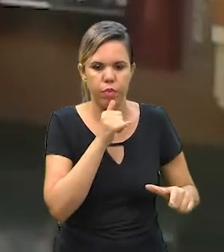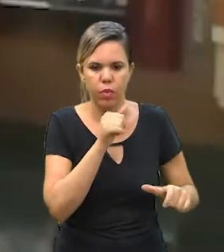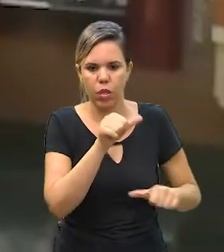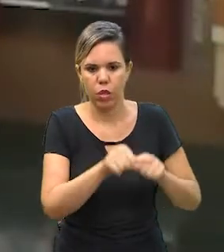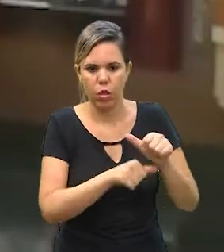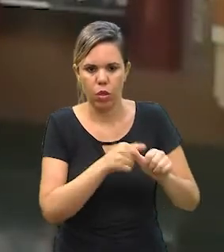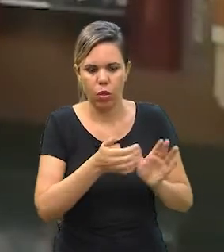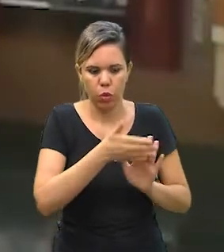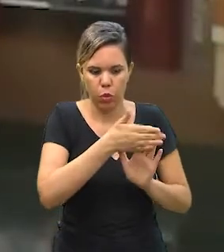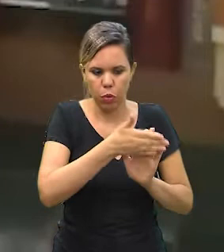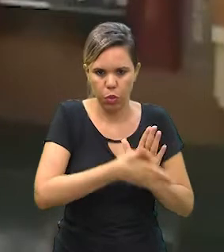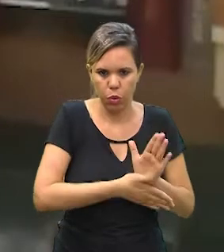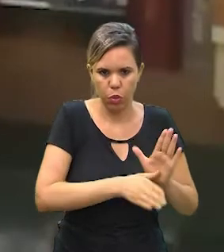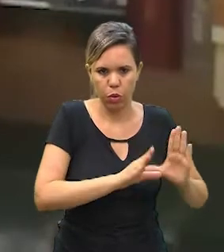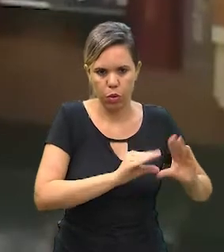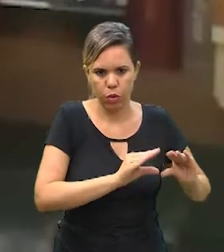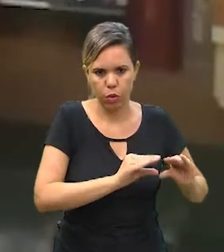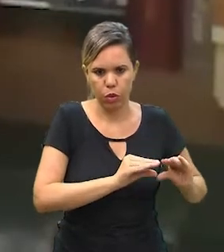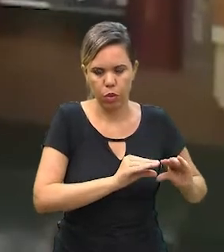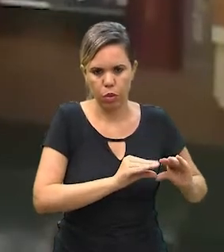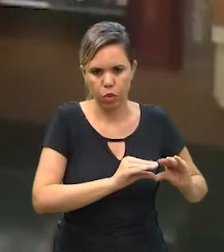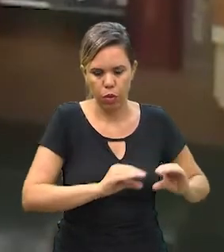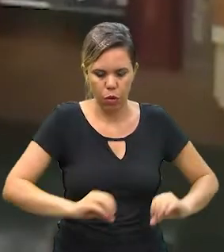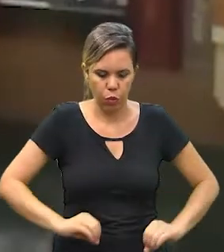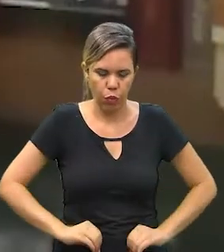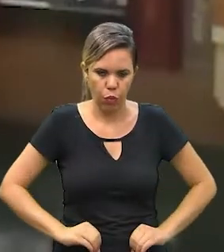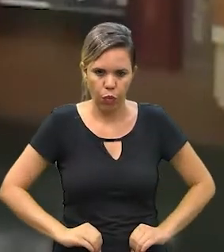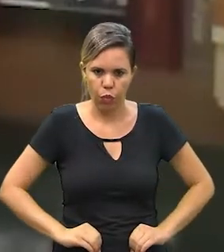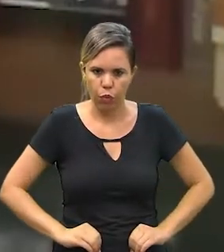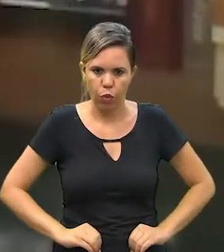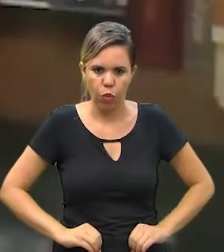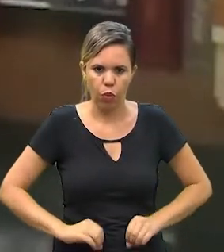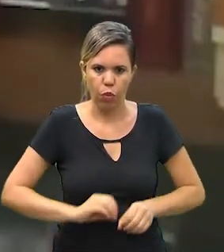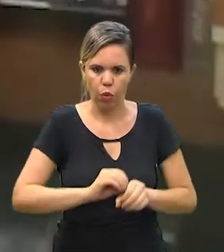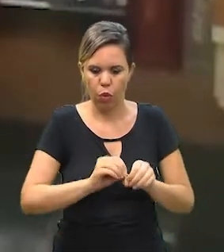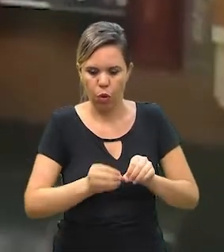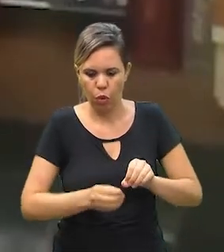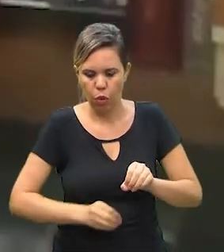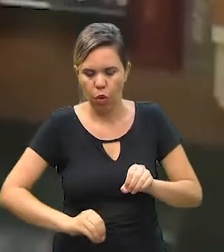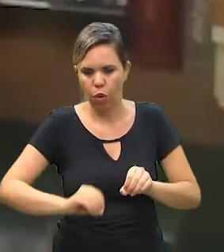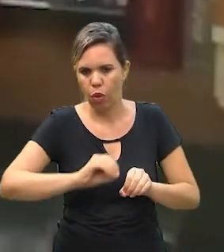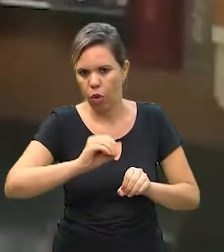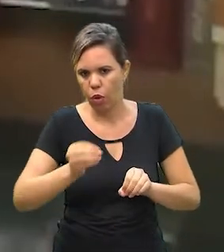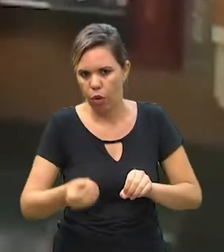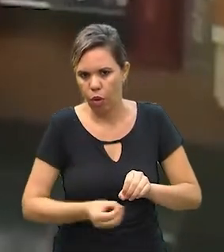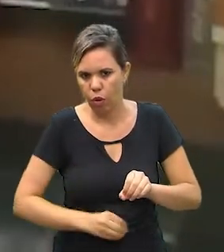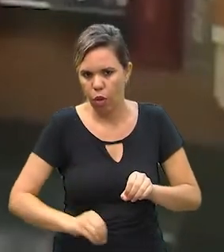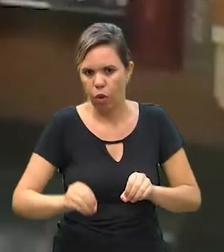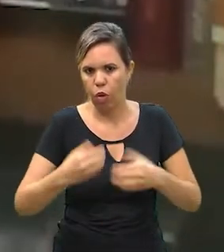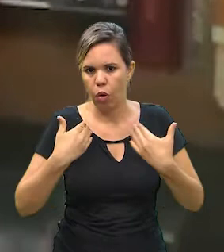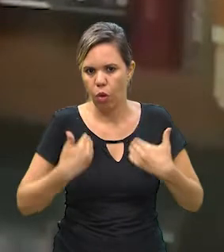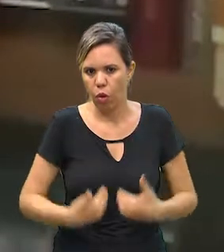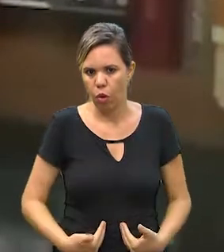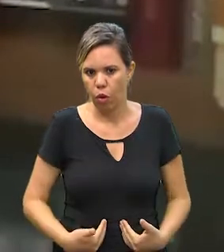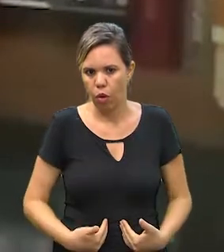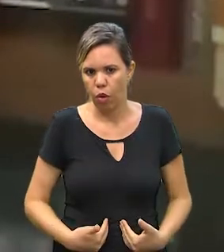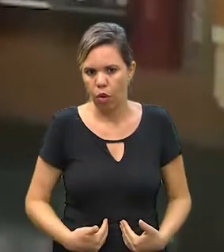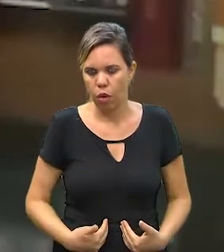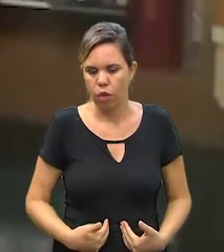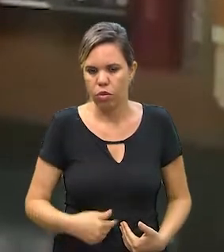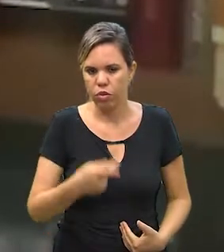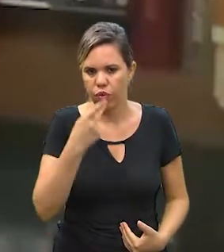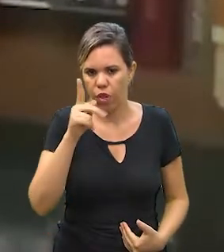na parede muscular uterina, no ovário, nas trompas, em qualquer parte do corpo, né? Isso a gente chama